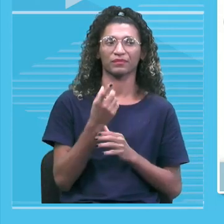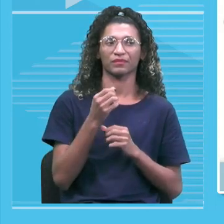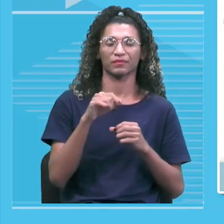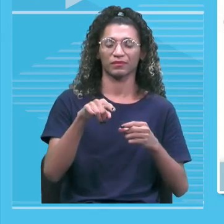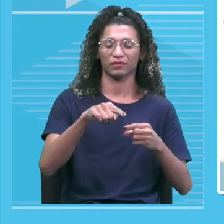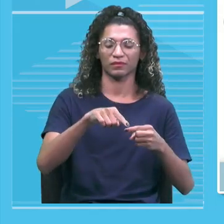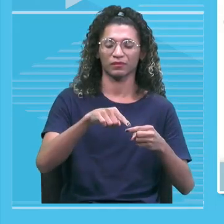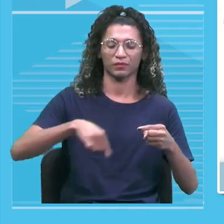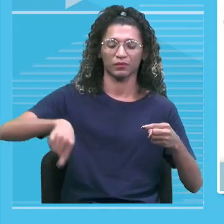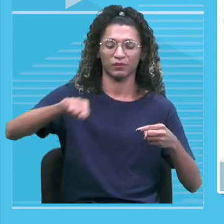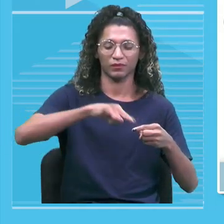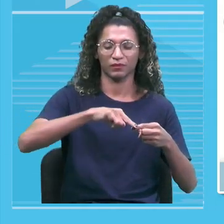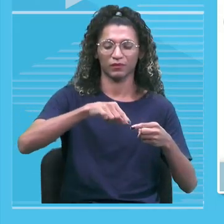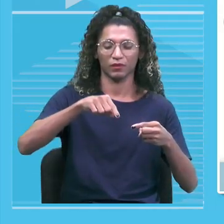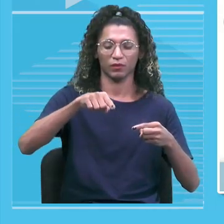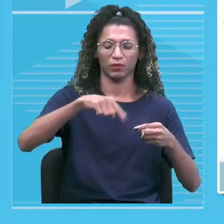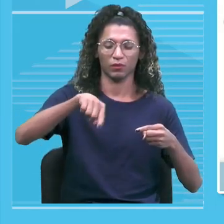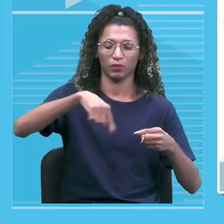seja